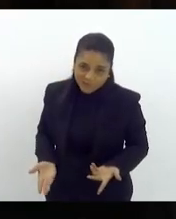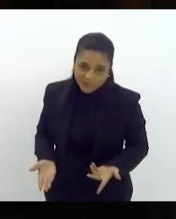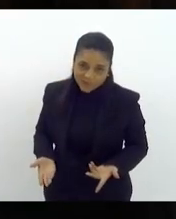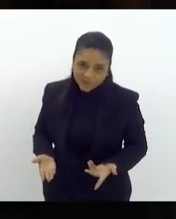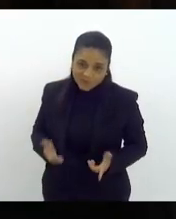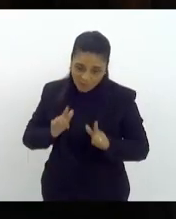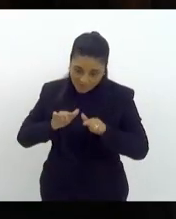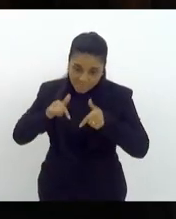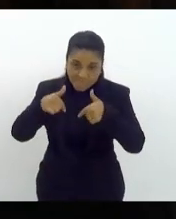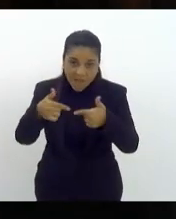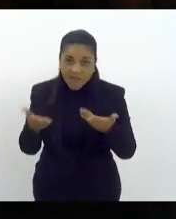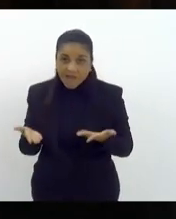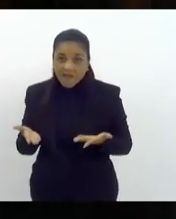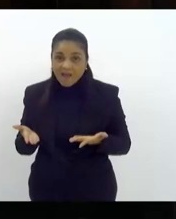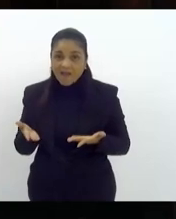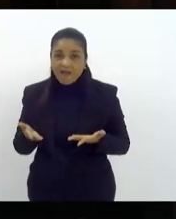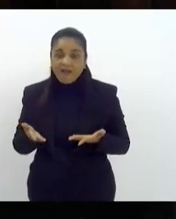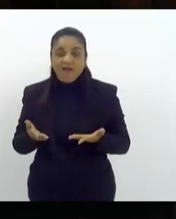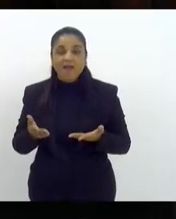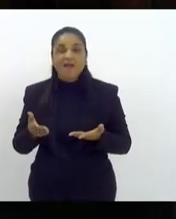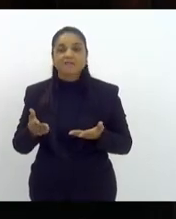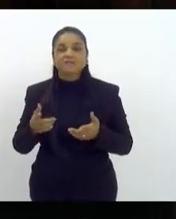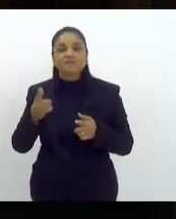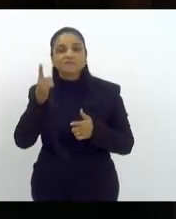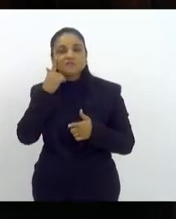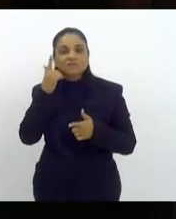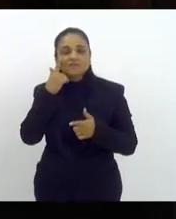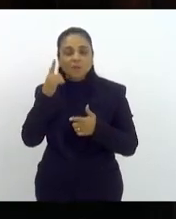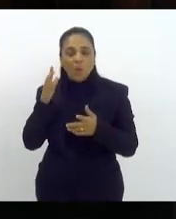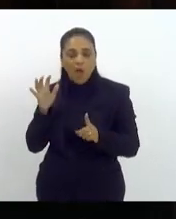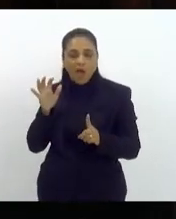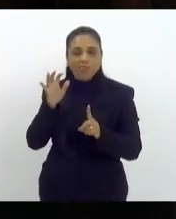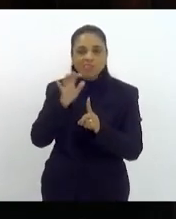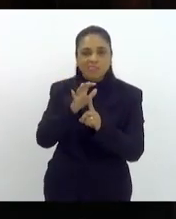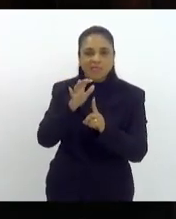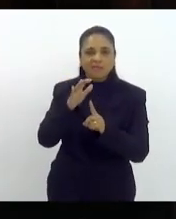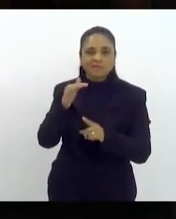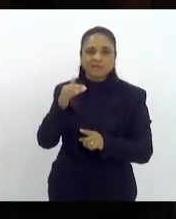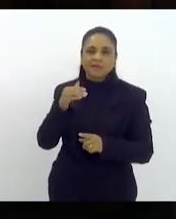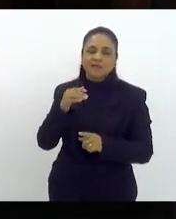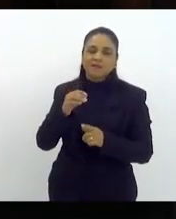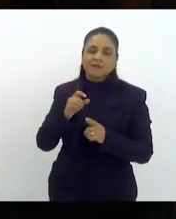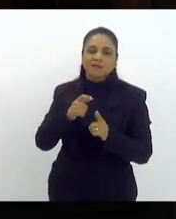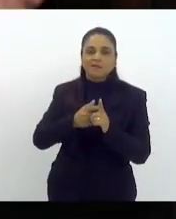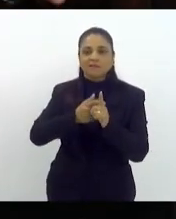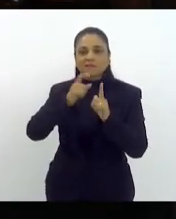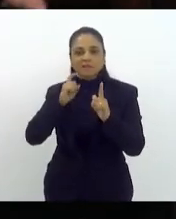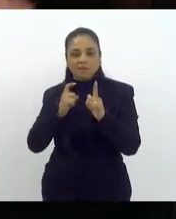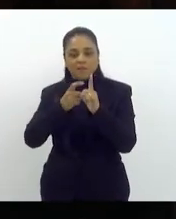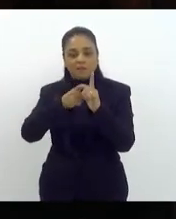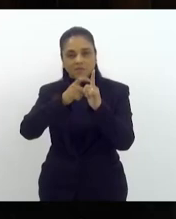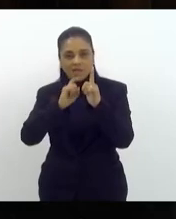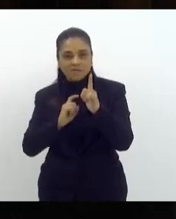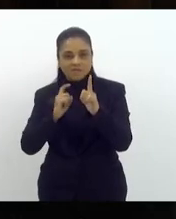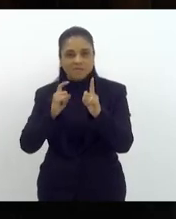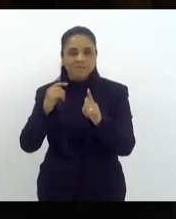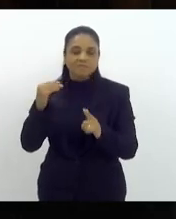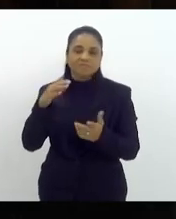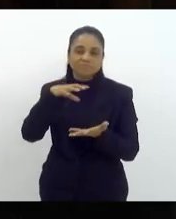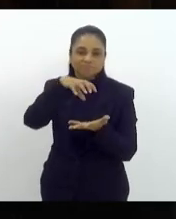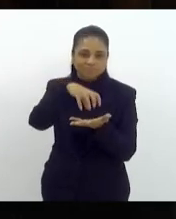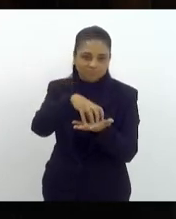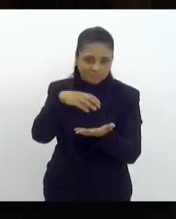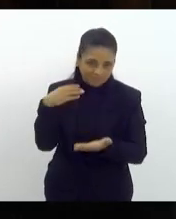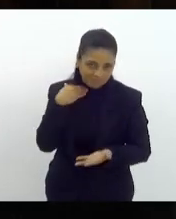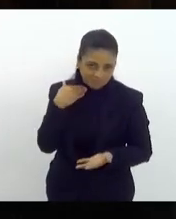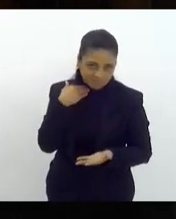é a gente vê aí o ataque a independência do Banco Central o aumento da violência cada vez mais no